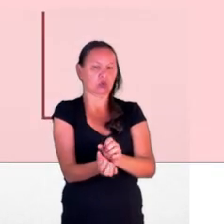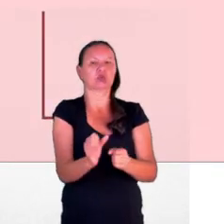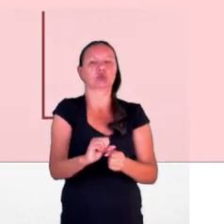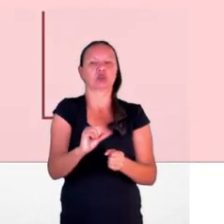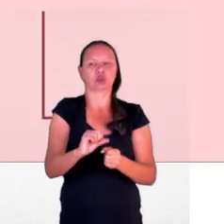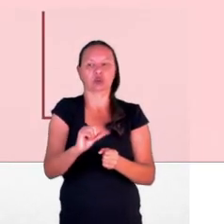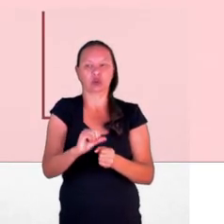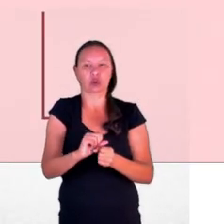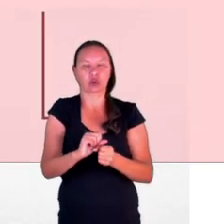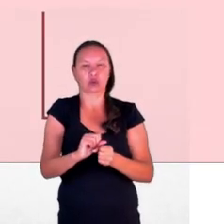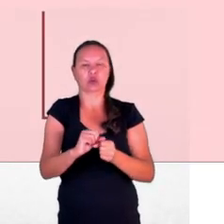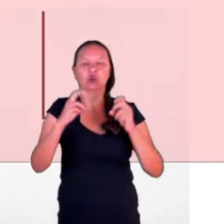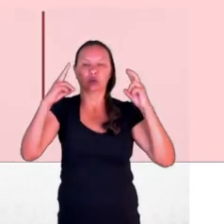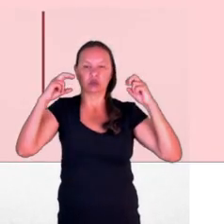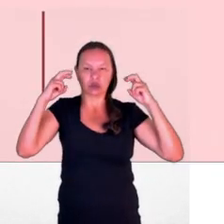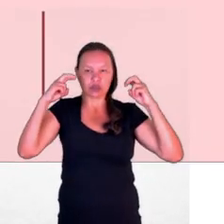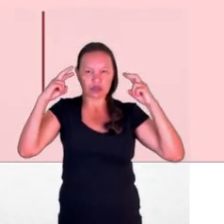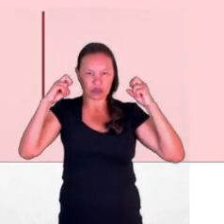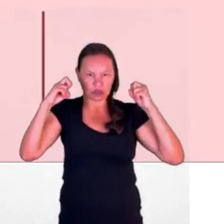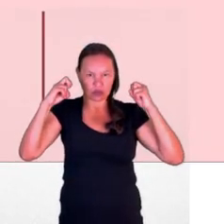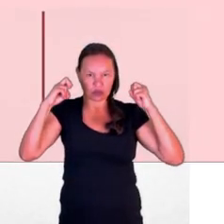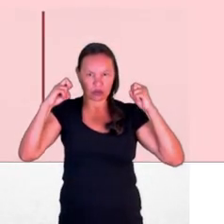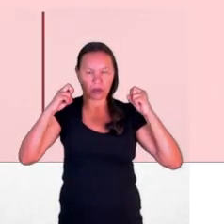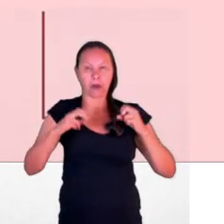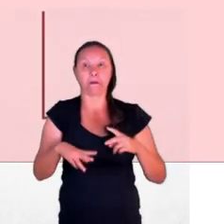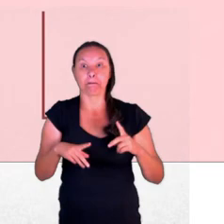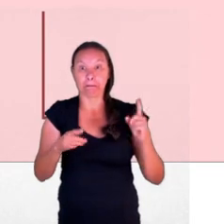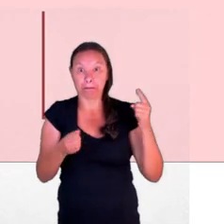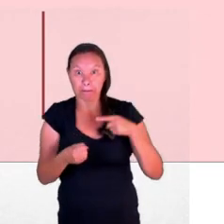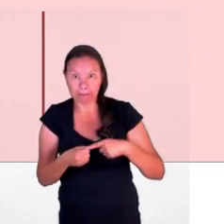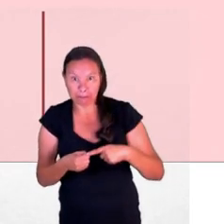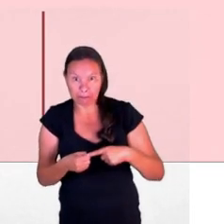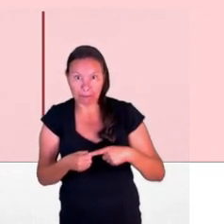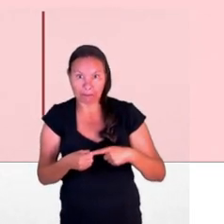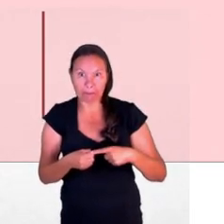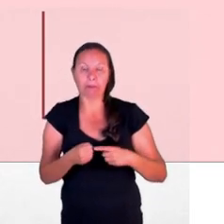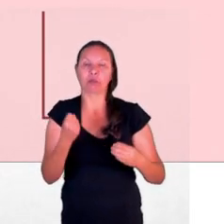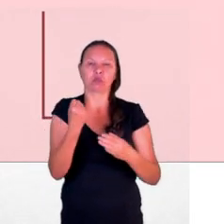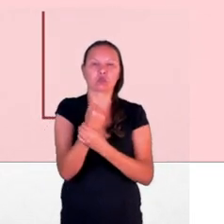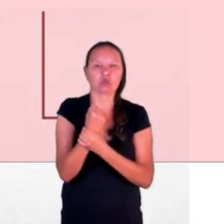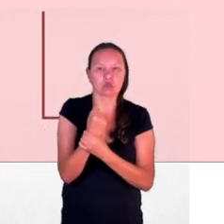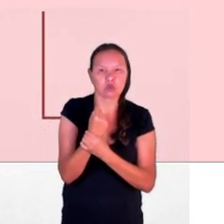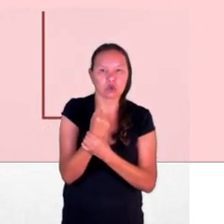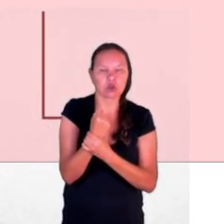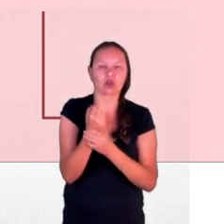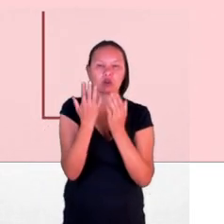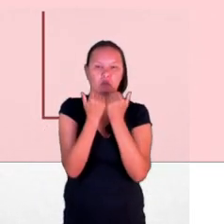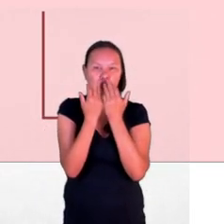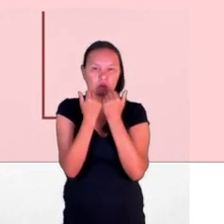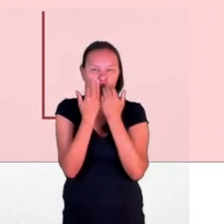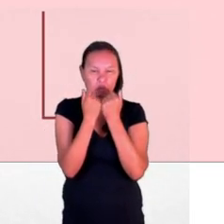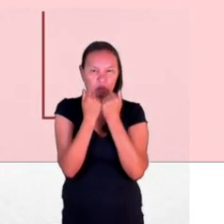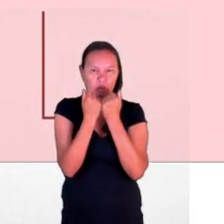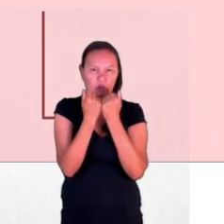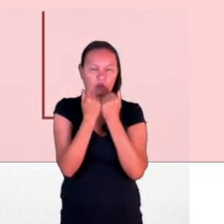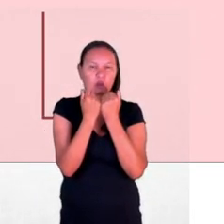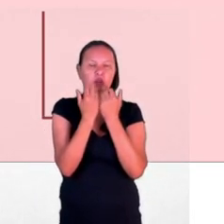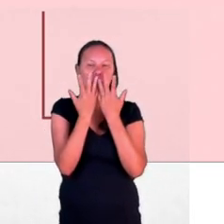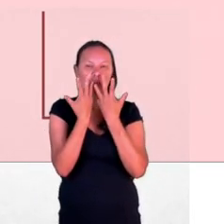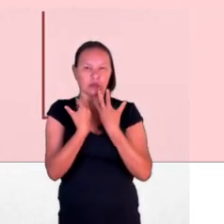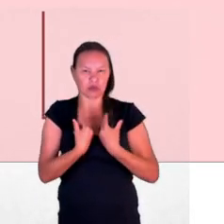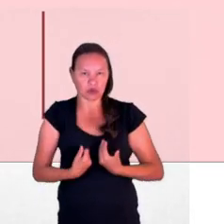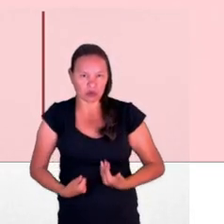né bem a questão Olímpio colocou do próprio sistema de segurança alimentar e nutricional obviamente nós não